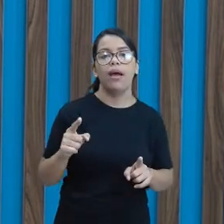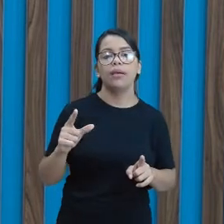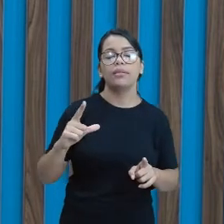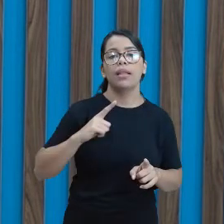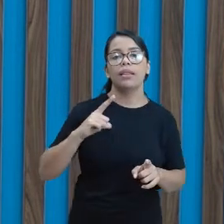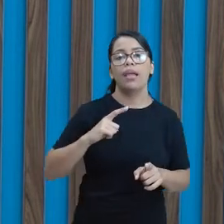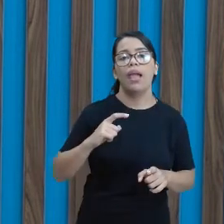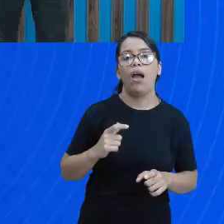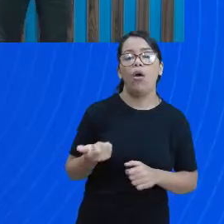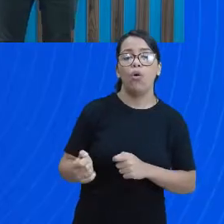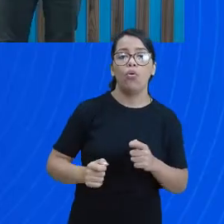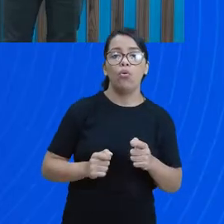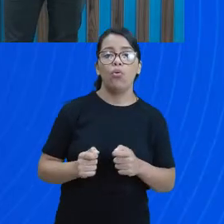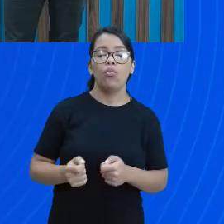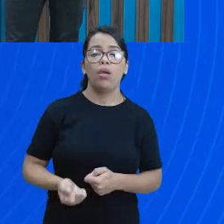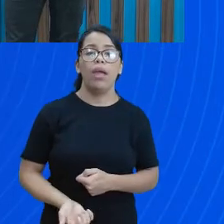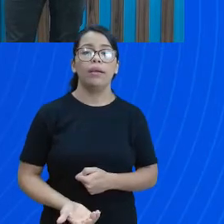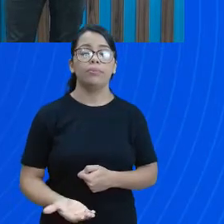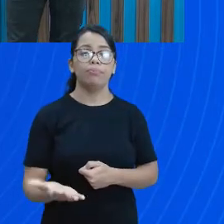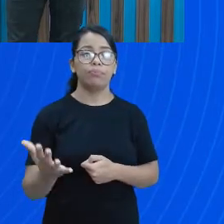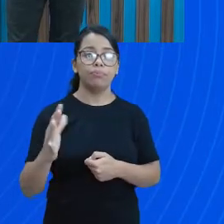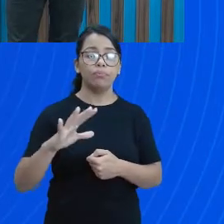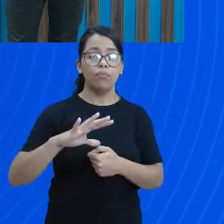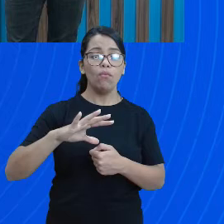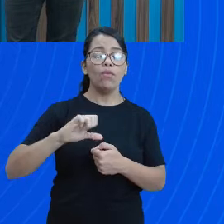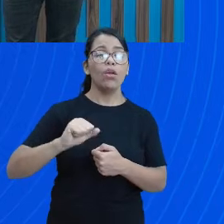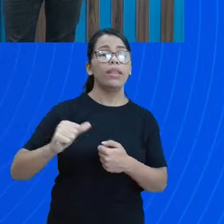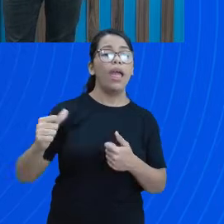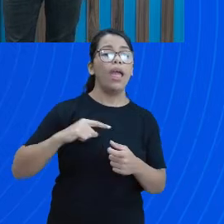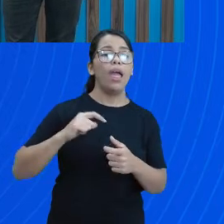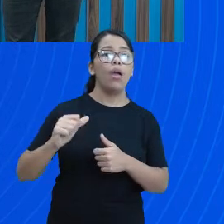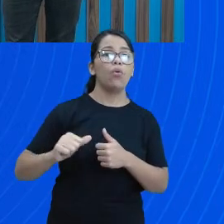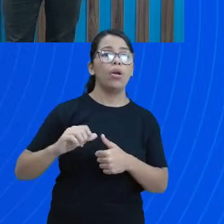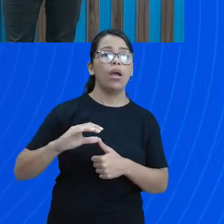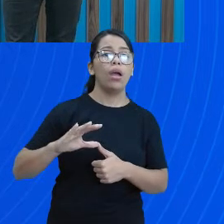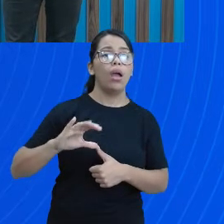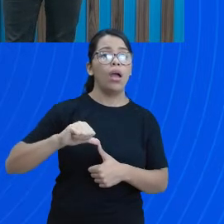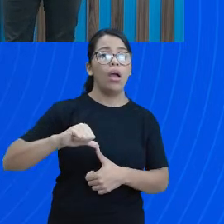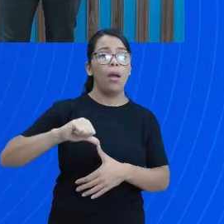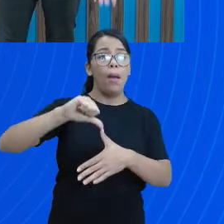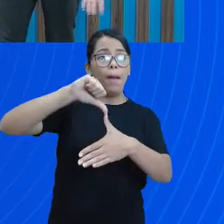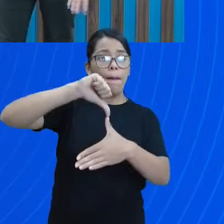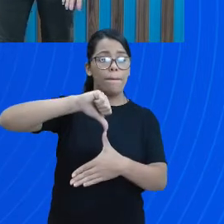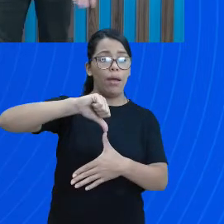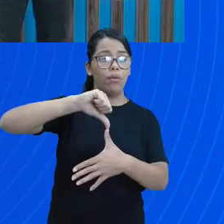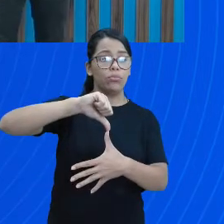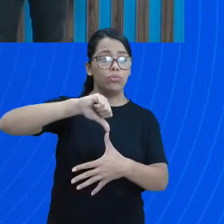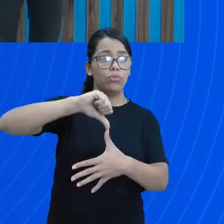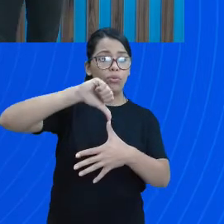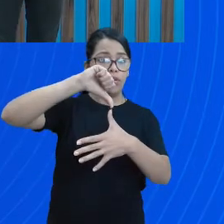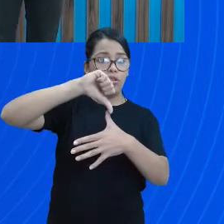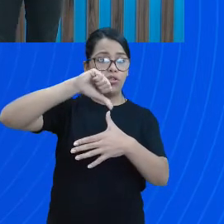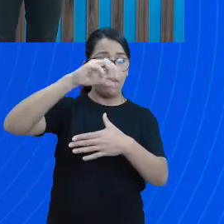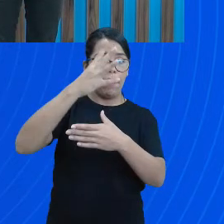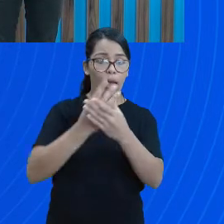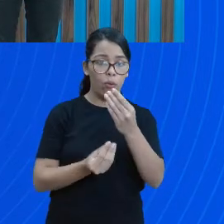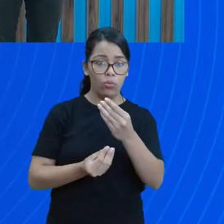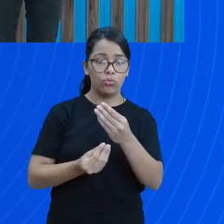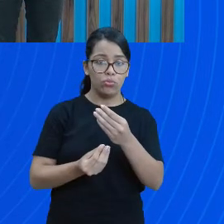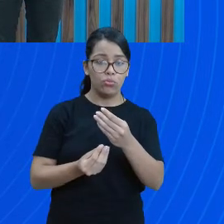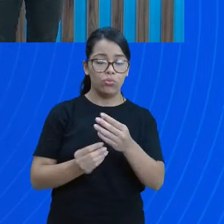barreiras. Exatamente, é o professor Gilson falou. Eu vou passar para vocês principais blocos regionais. Ó, Olha aí, ó. o professor Gilson acabou de